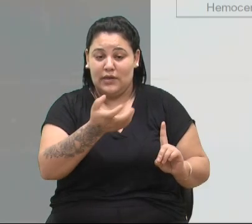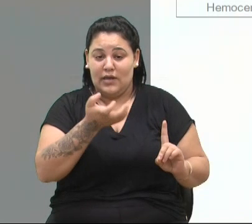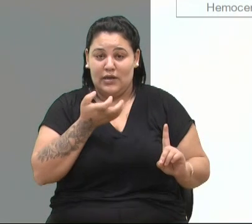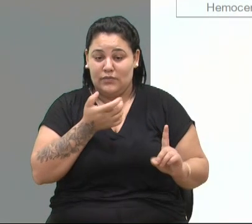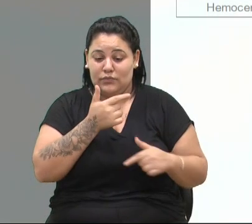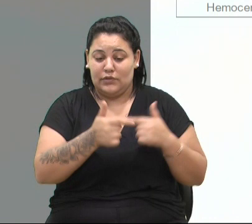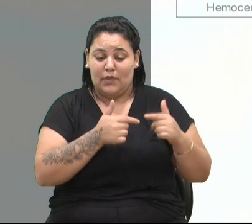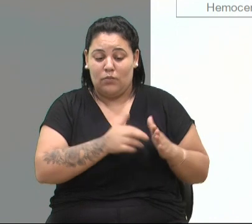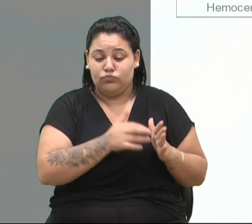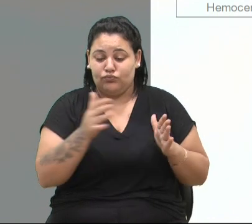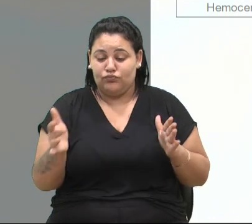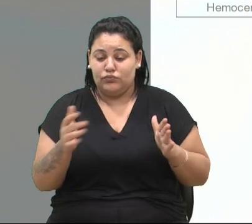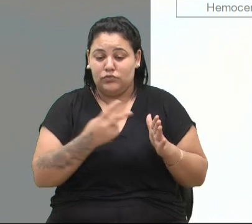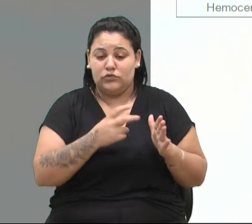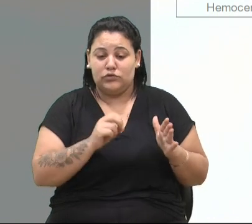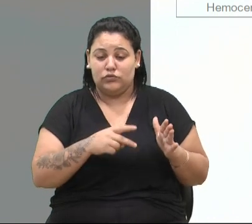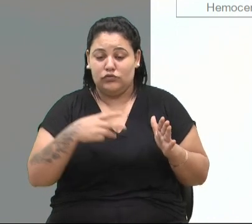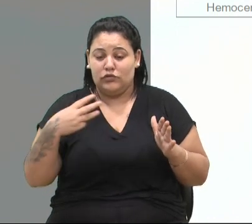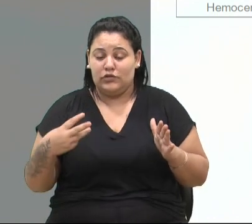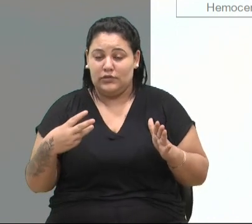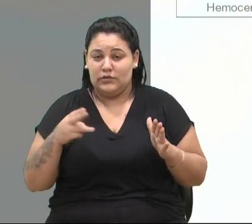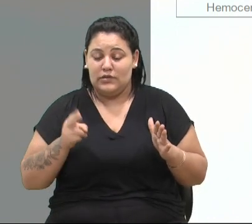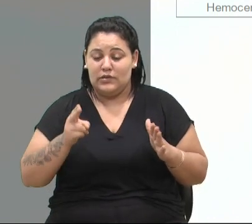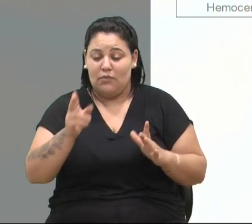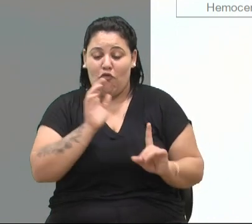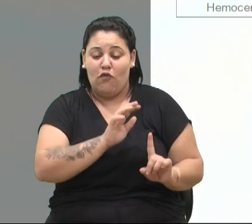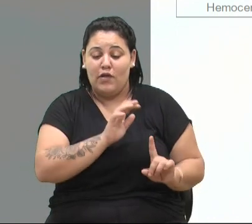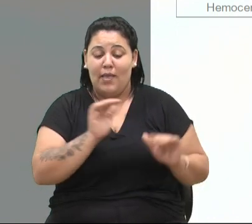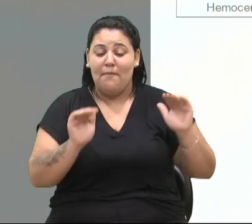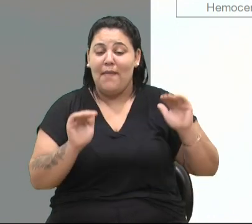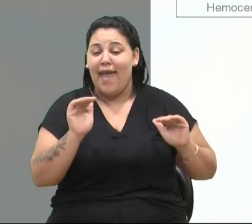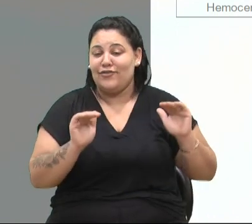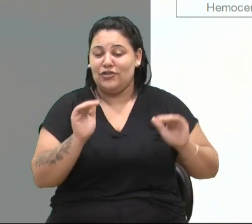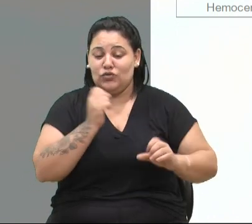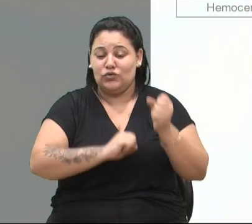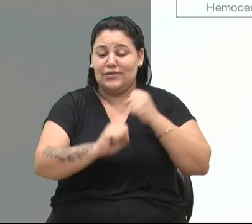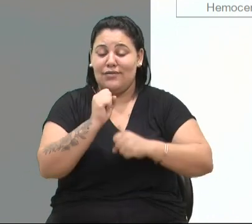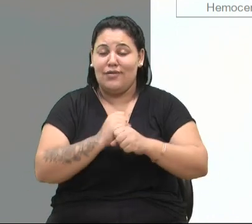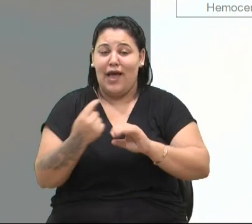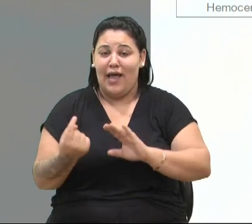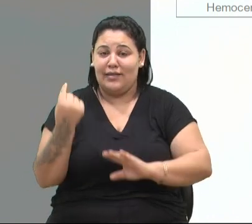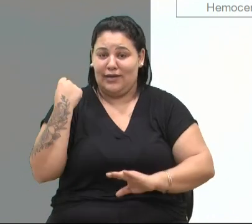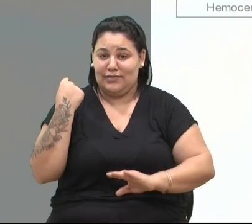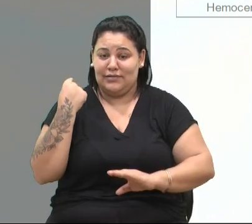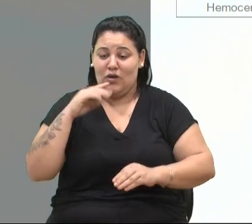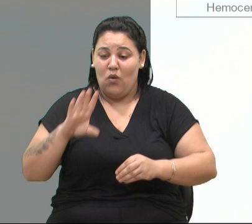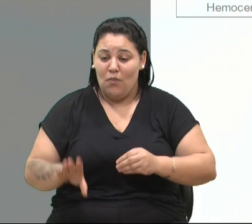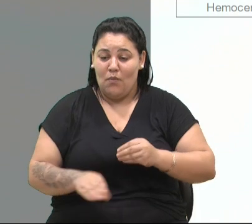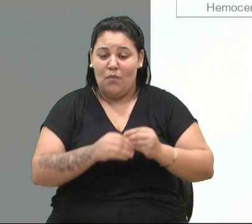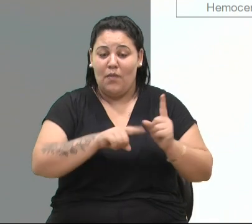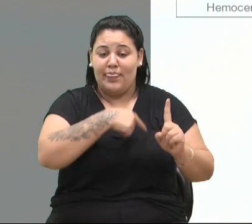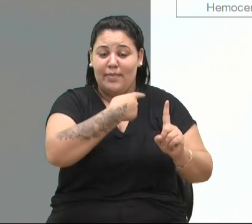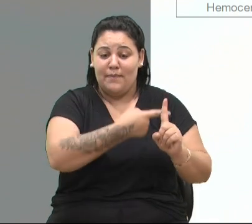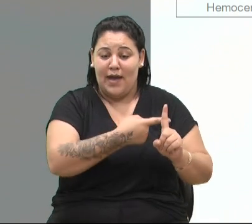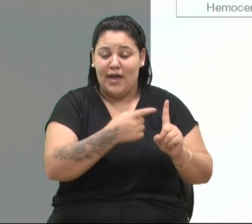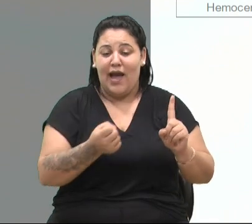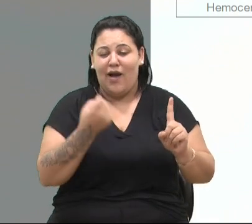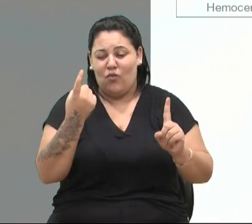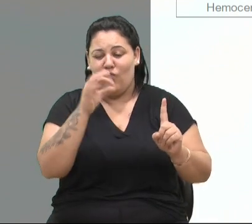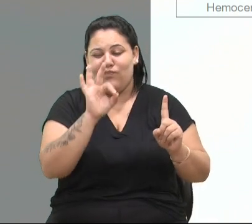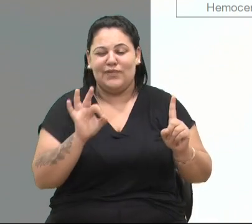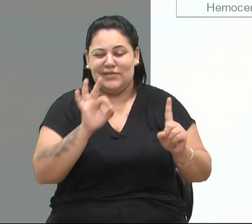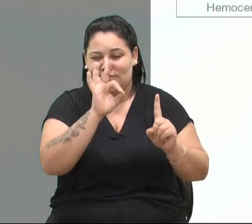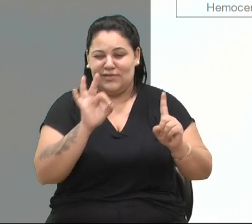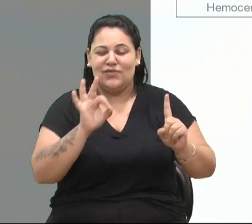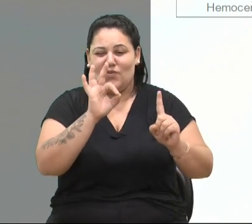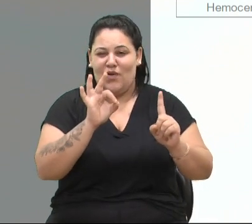de 2023, ela é sempre baseada na média dos anos anteriores, acrescida de algum percentual, de